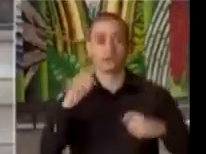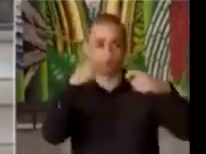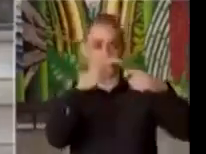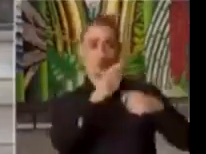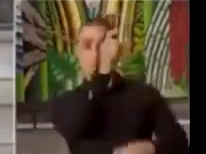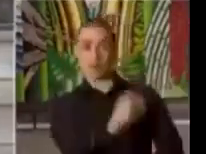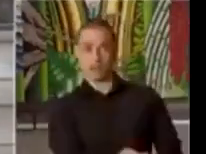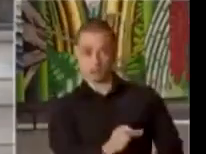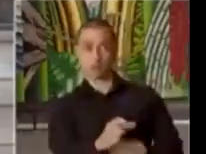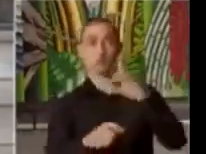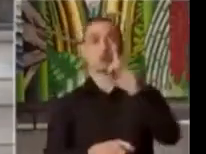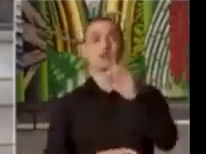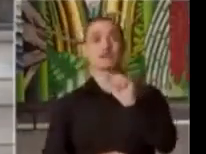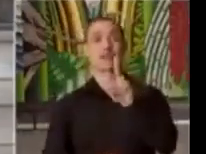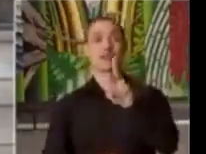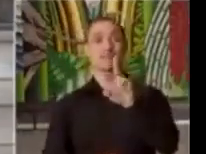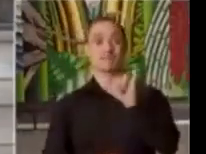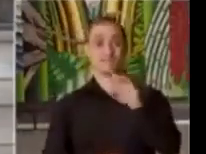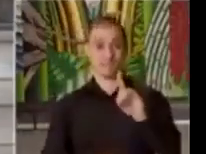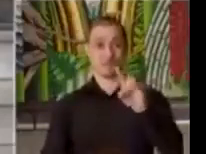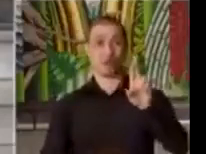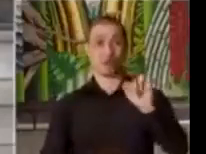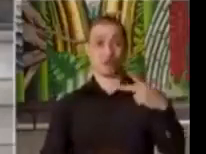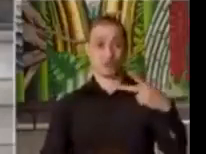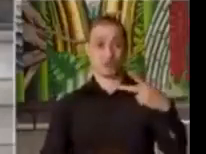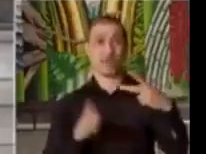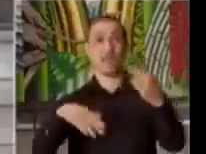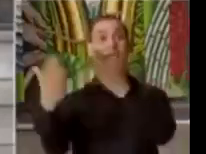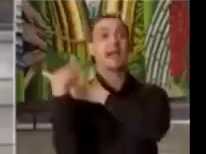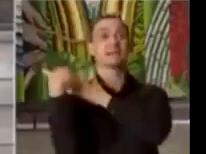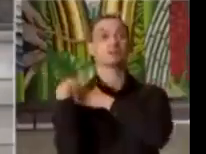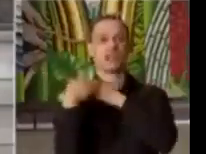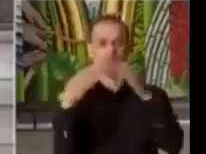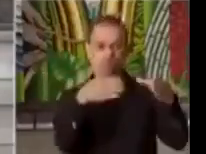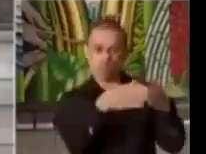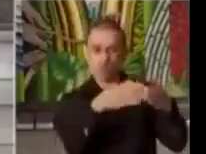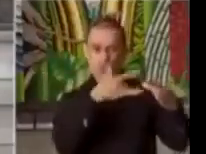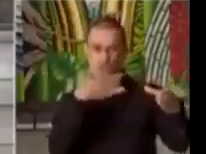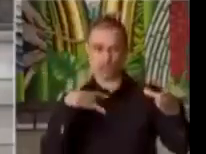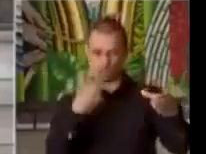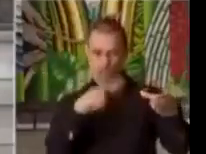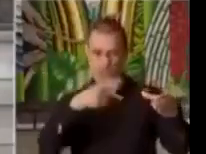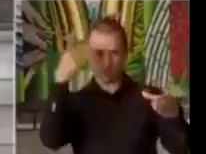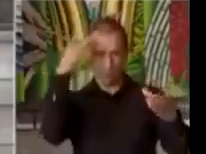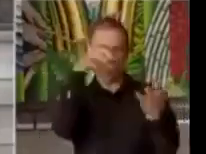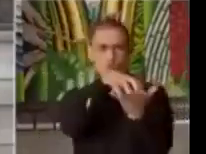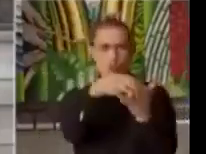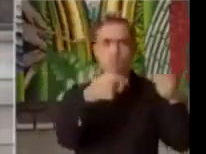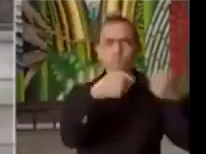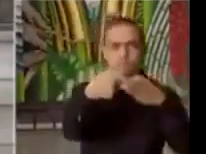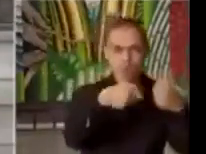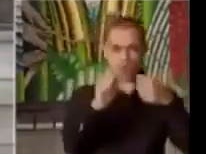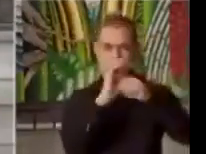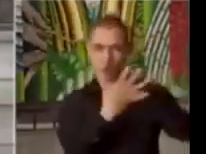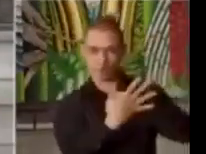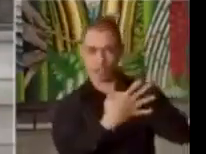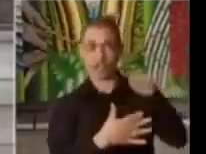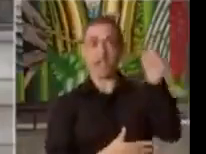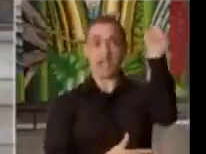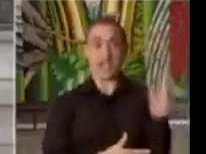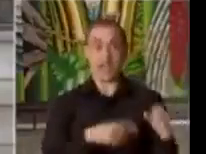infectologista David coordenador do comitê de saúde do grupo de contingência do covid-19